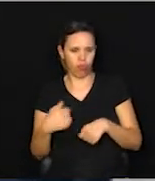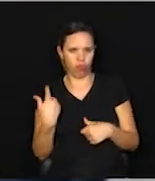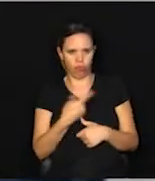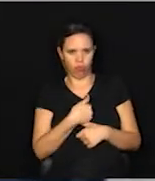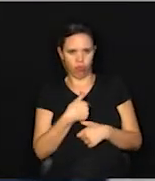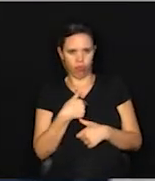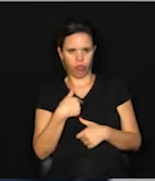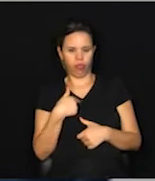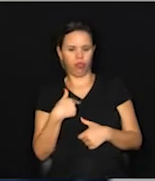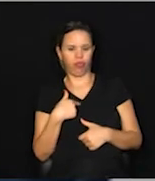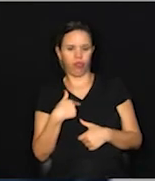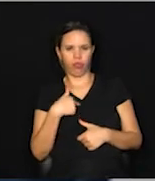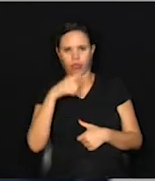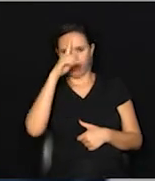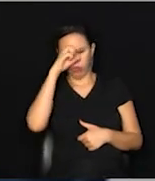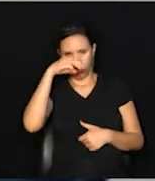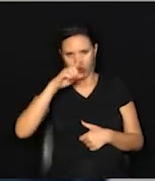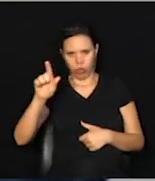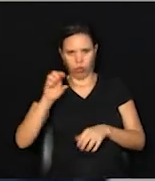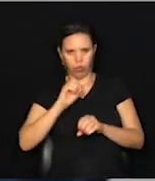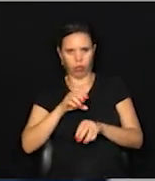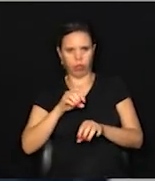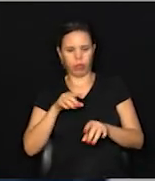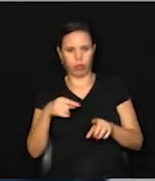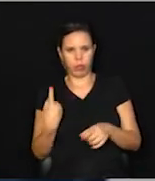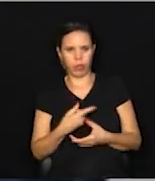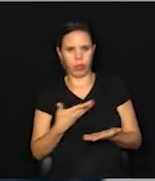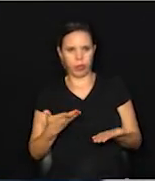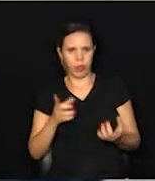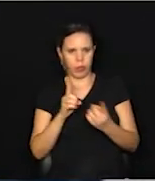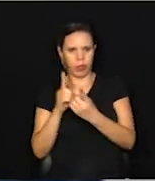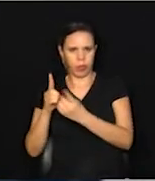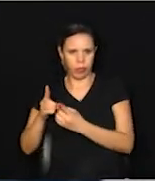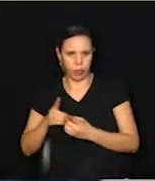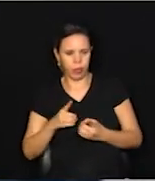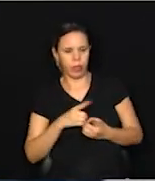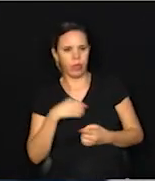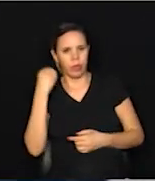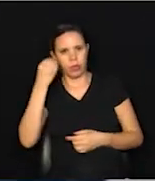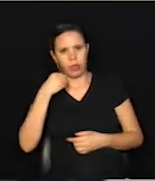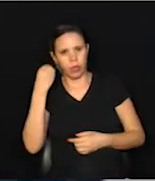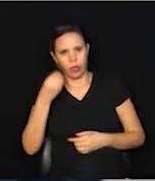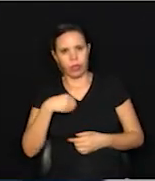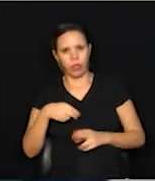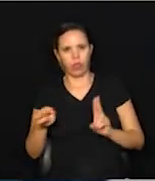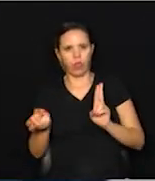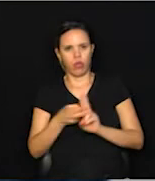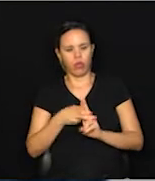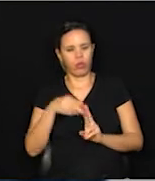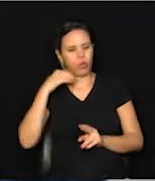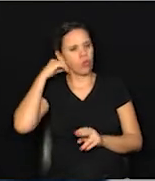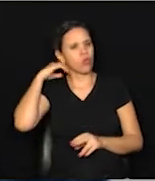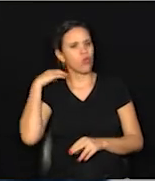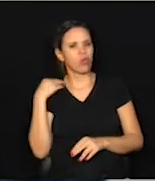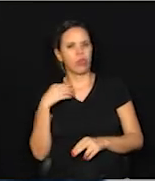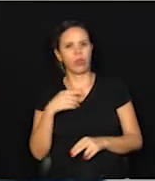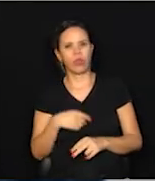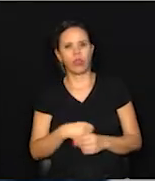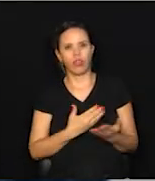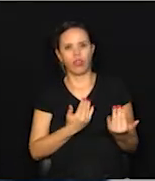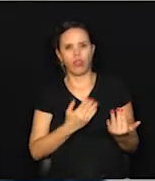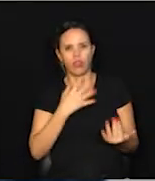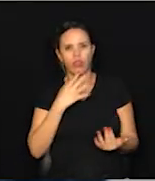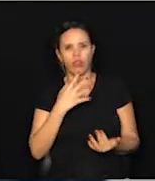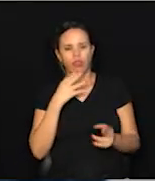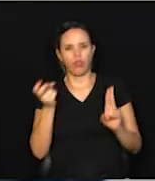Rede Mário Gatti, é um sistema de ensino, mas também na assistência e no conhecimento do SUS. Botar essa meninada para conhecer